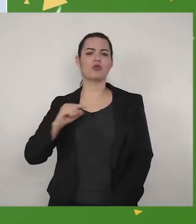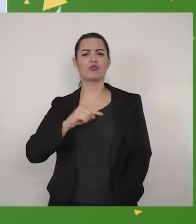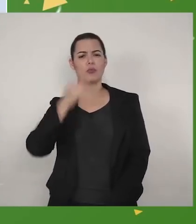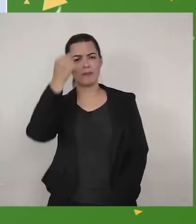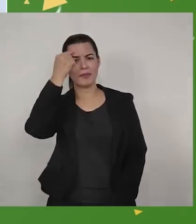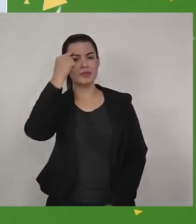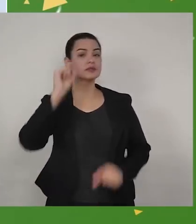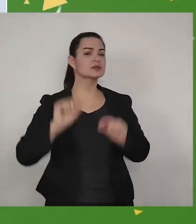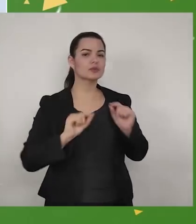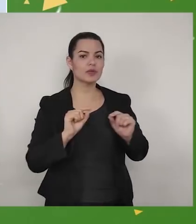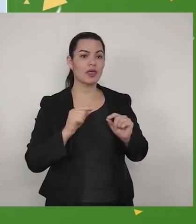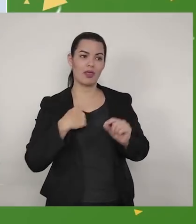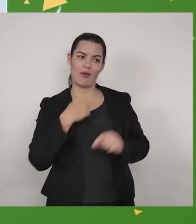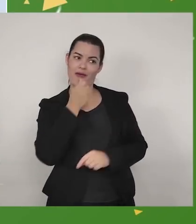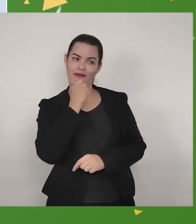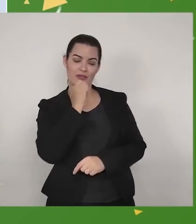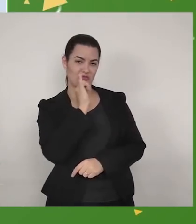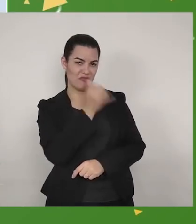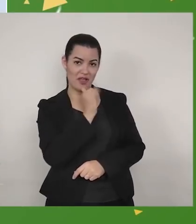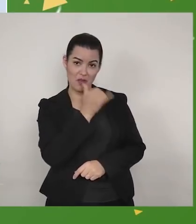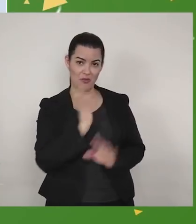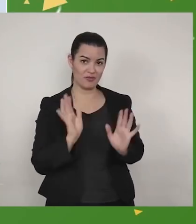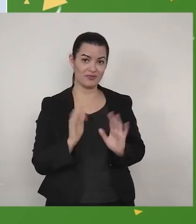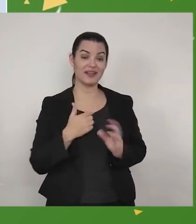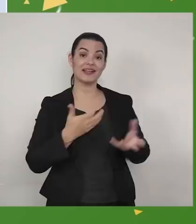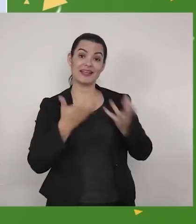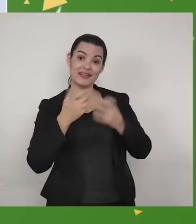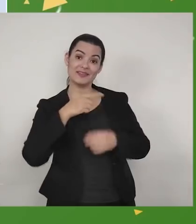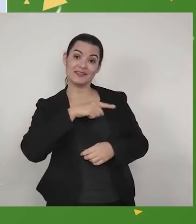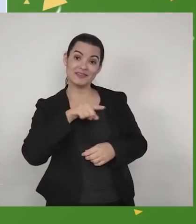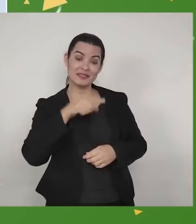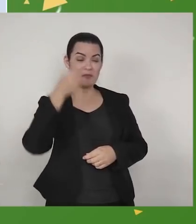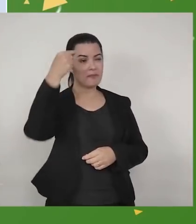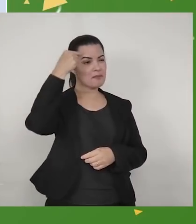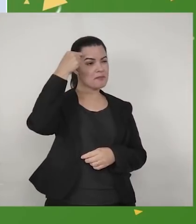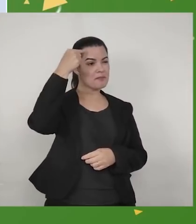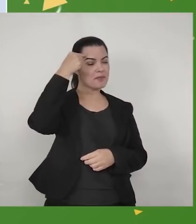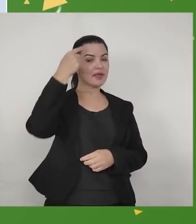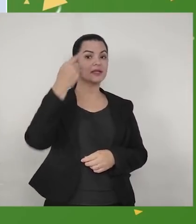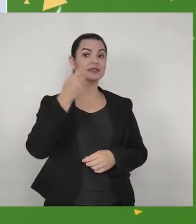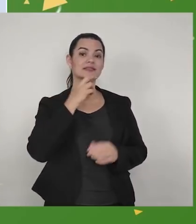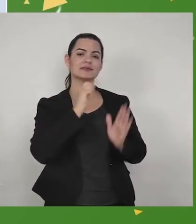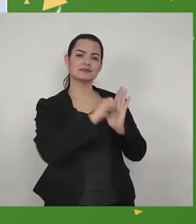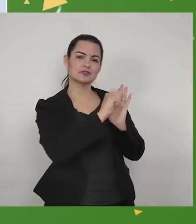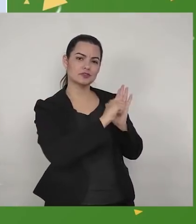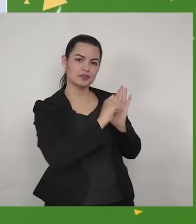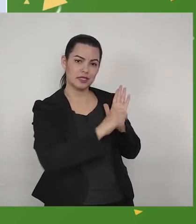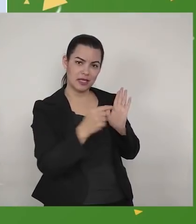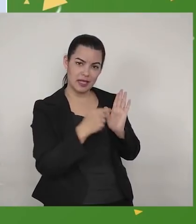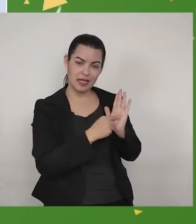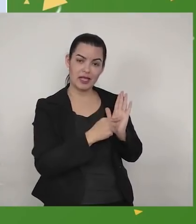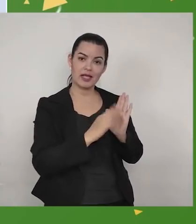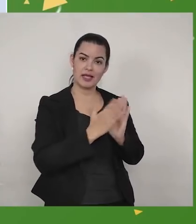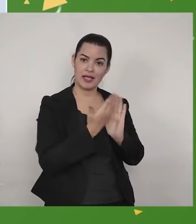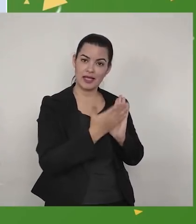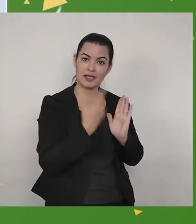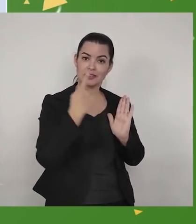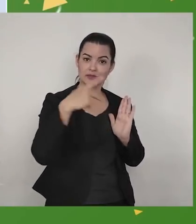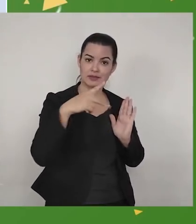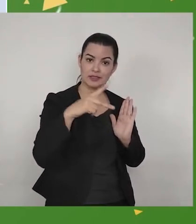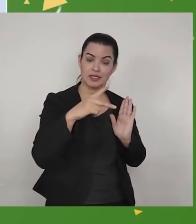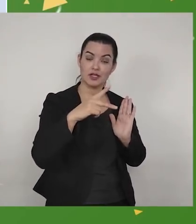parte eu ainda não te contei. Então eu quero que você pense e registre no seu caderno com